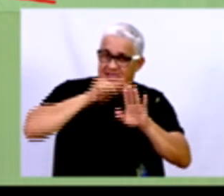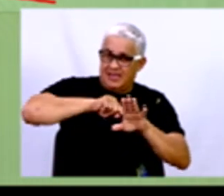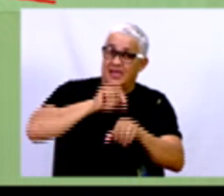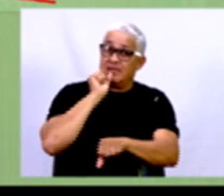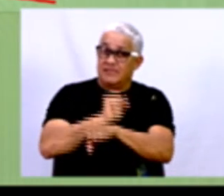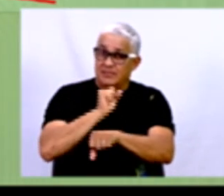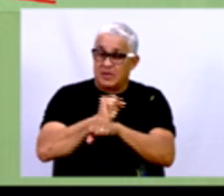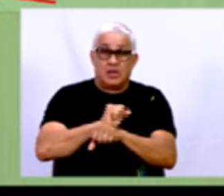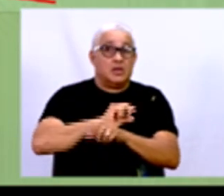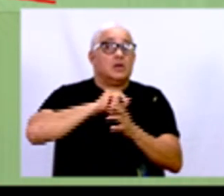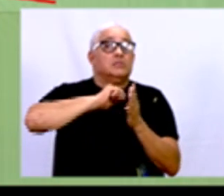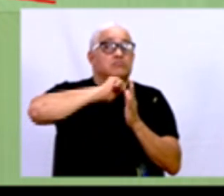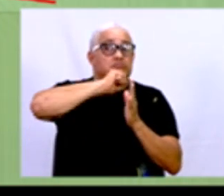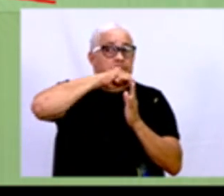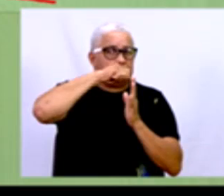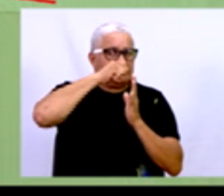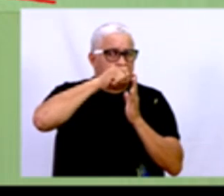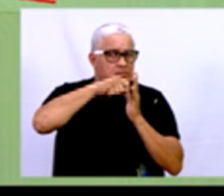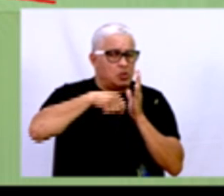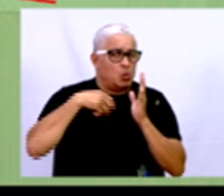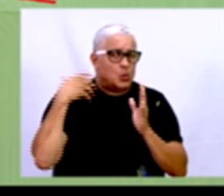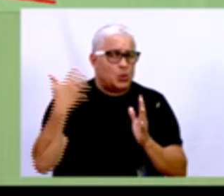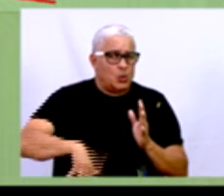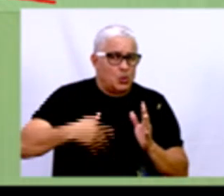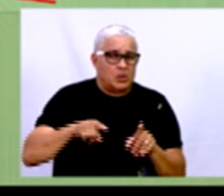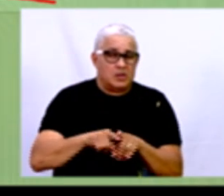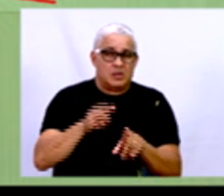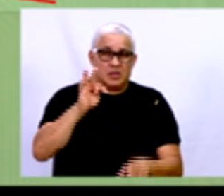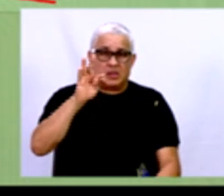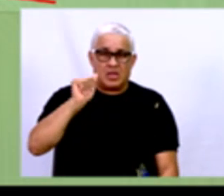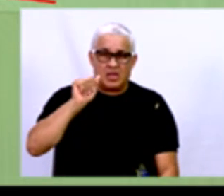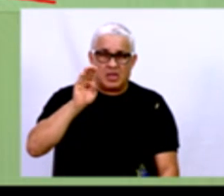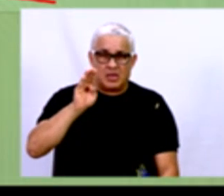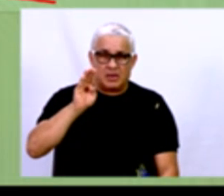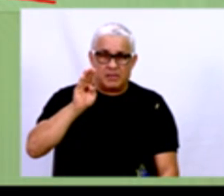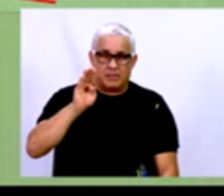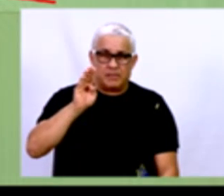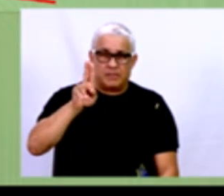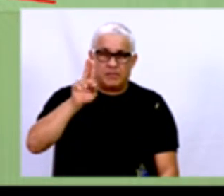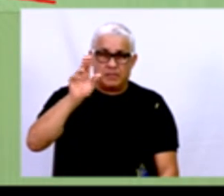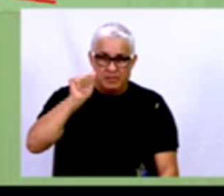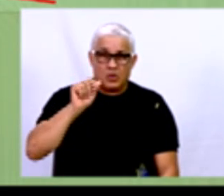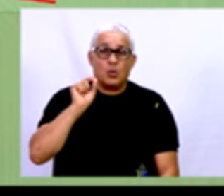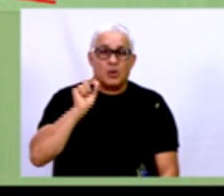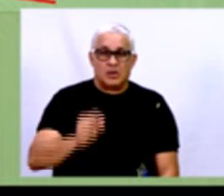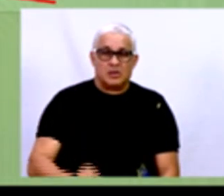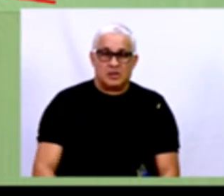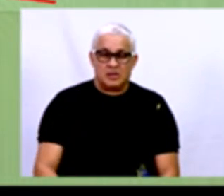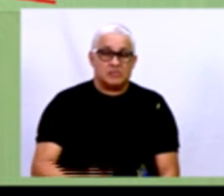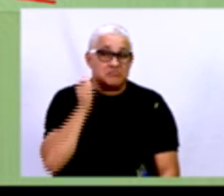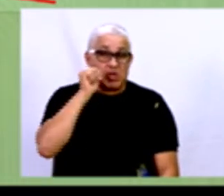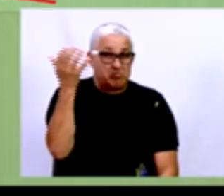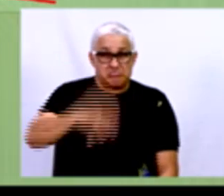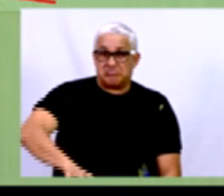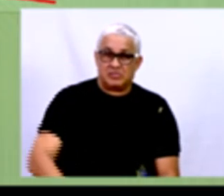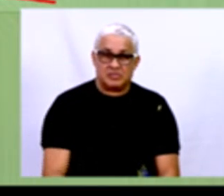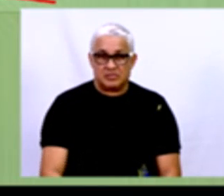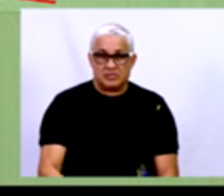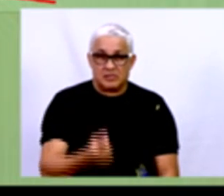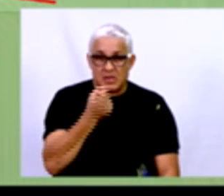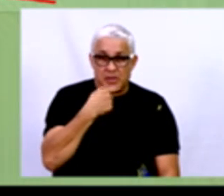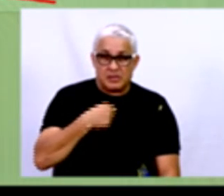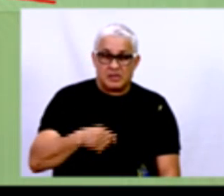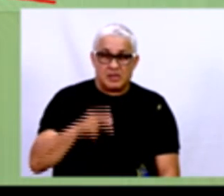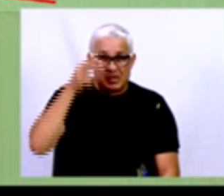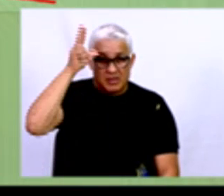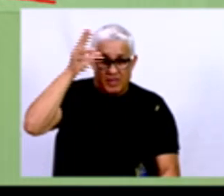demorava meses. E se eles levavam tábua, o que é levar tábua? Levar um fora. O remédio era tirar o cavalo da